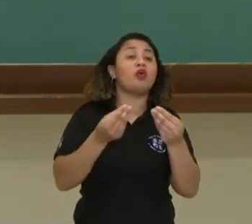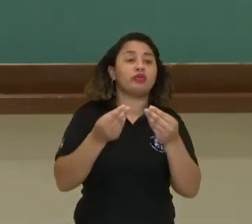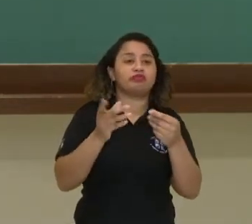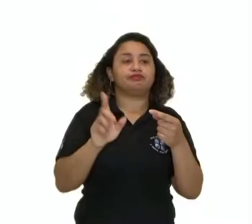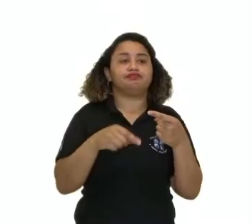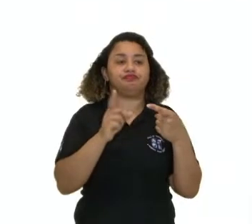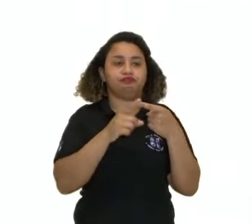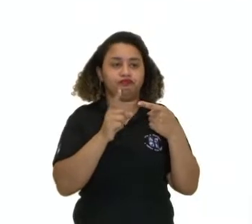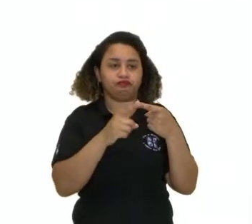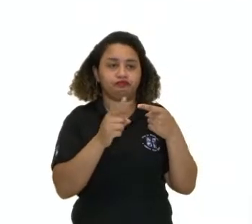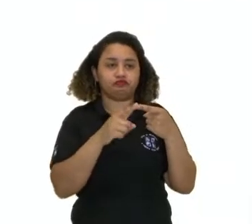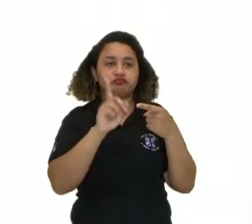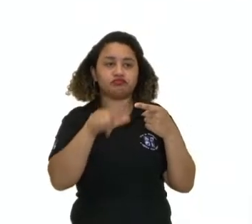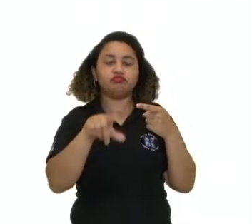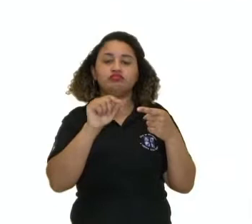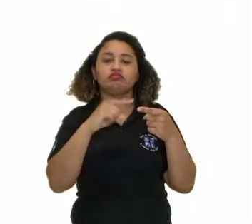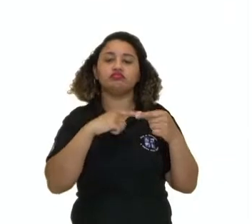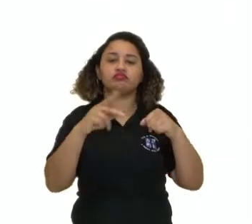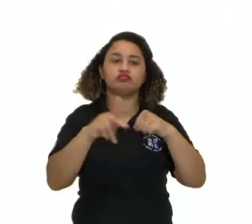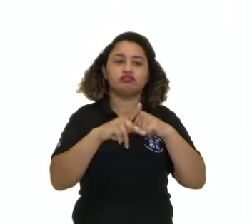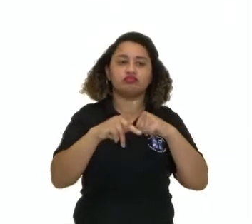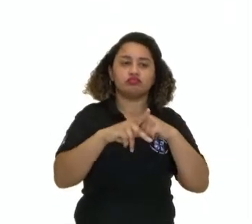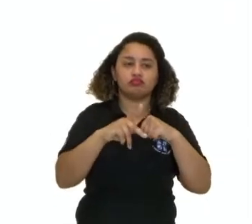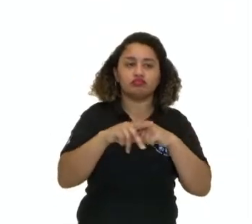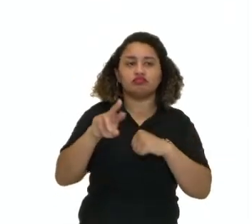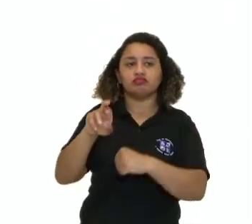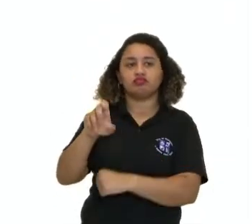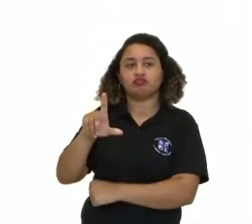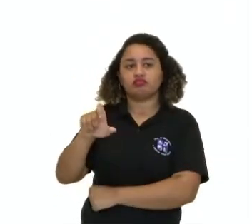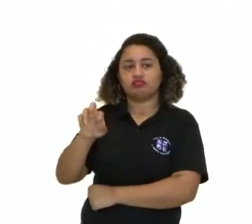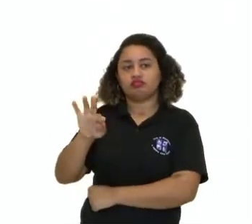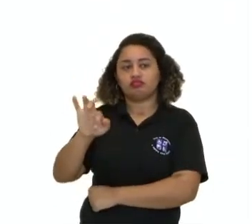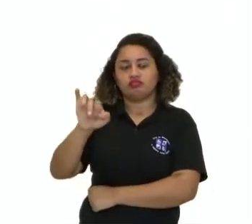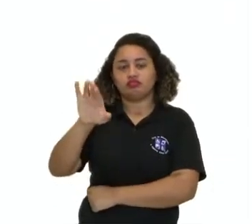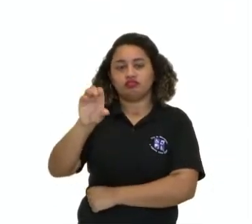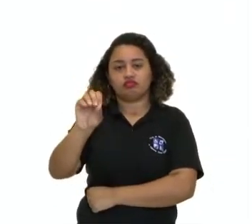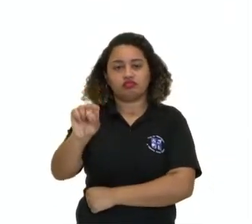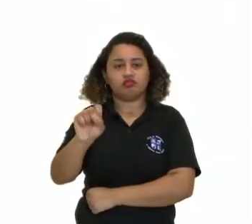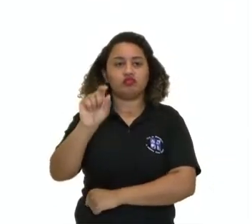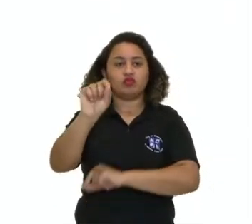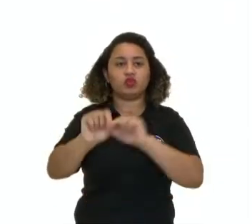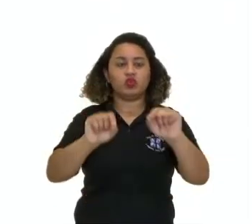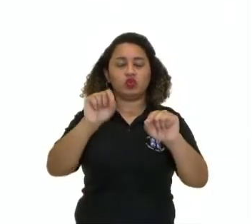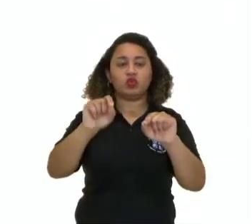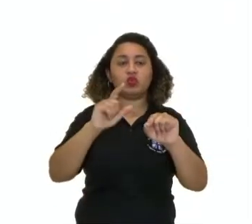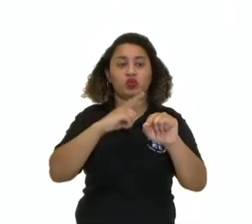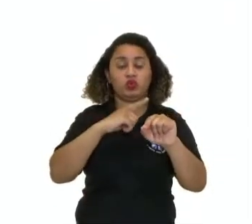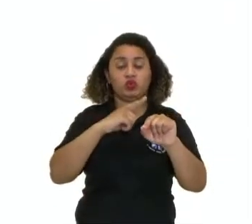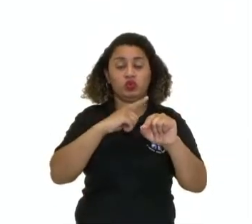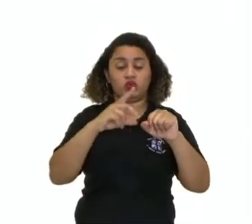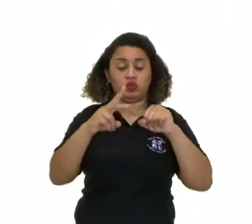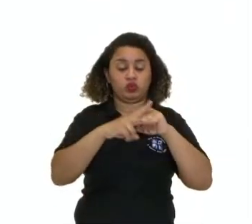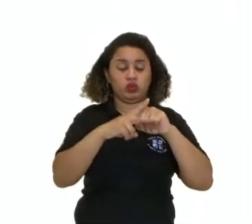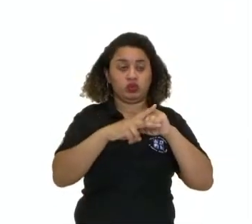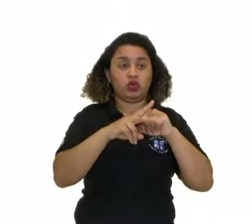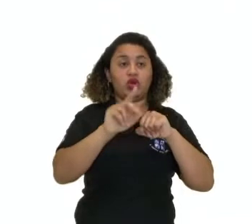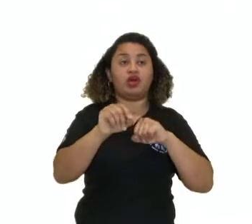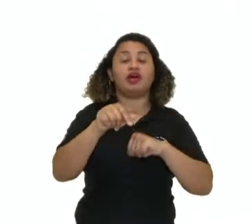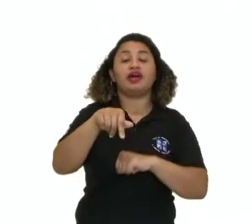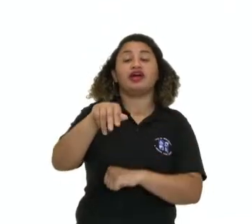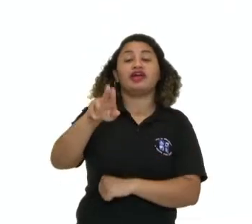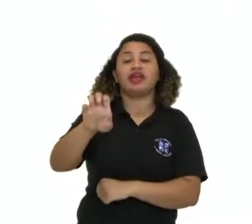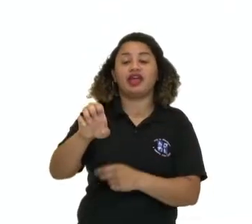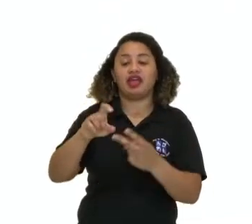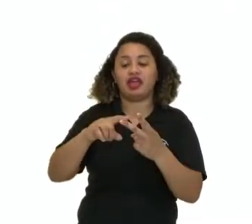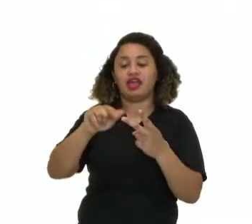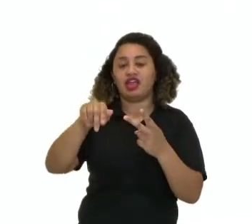primeiro deles o pronome os pronomes relativos atraem atraem pronome Então o que o